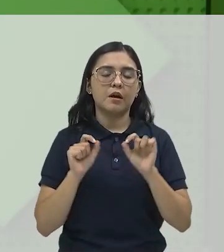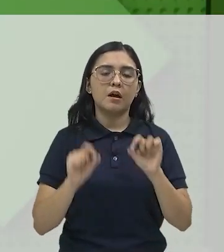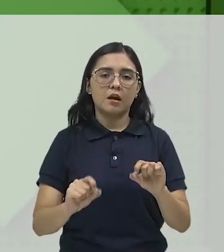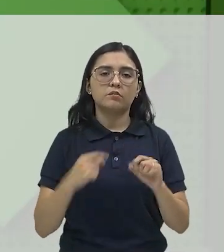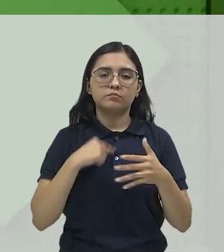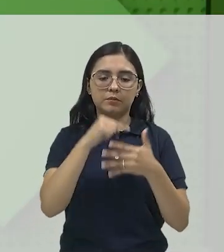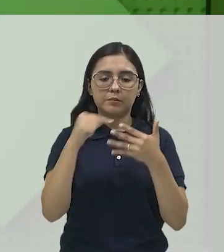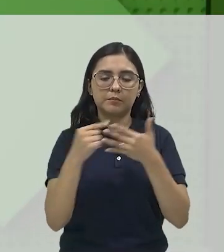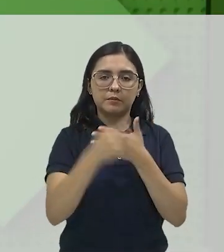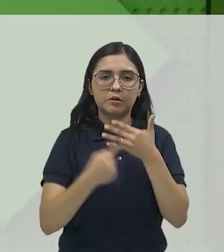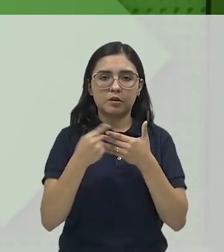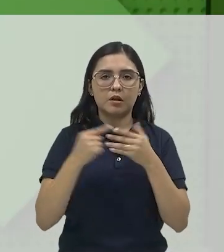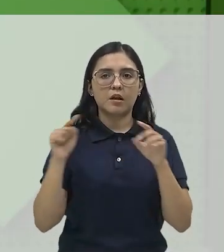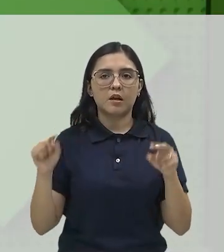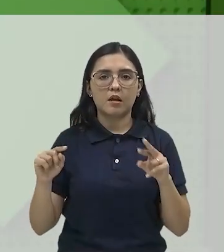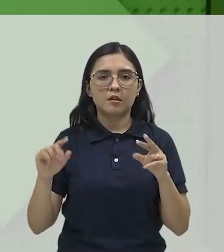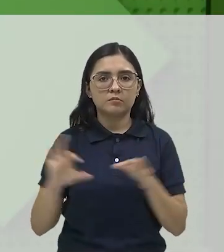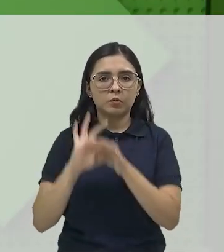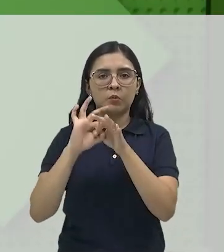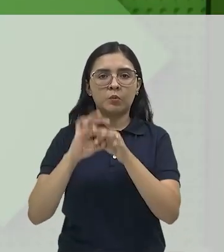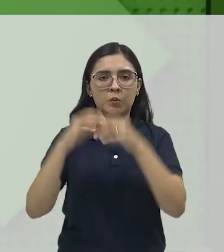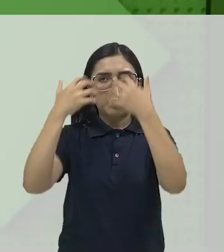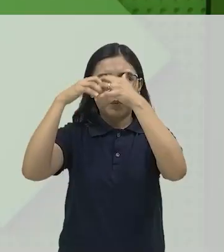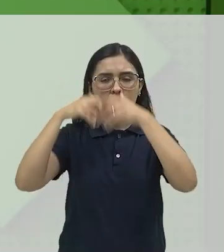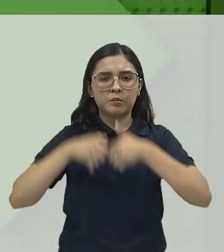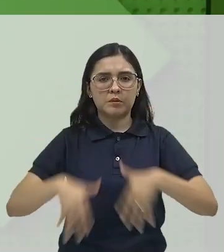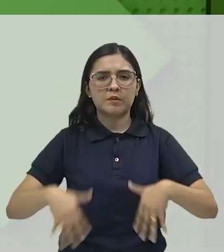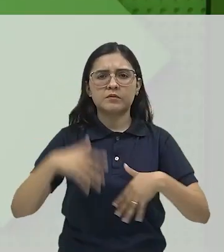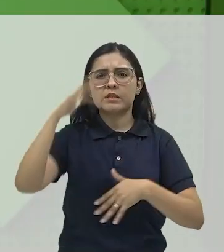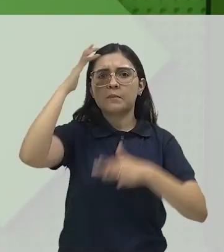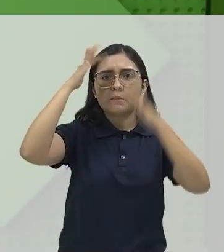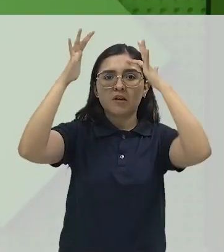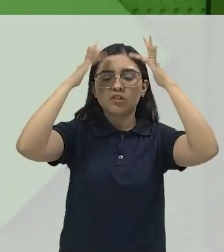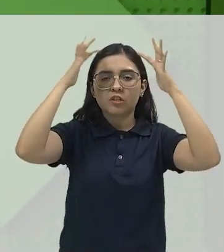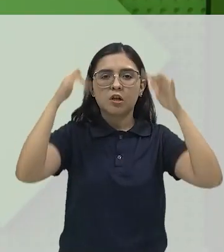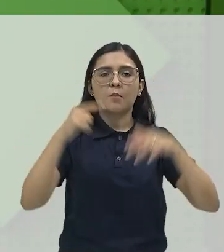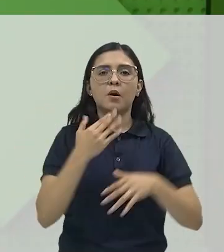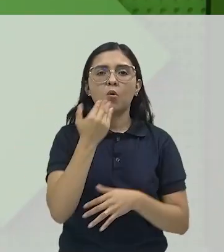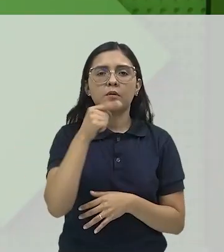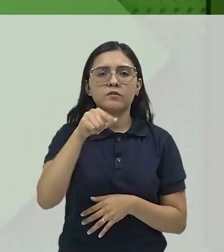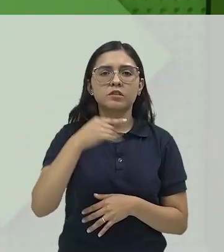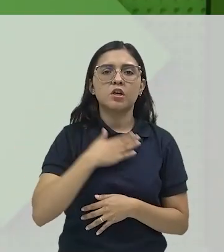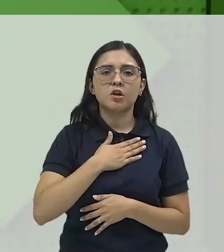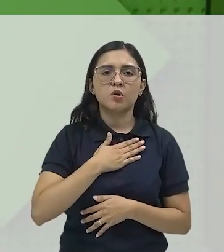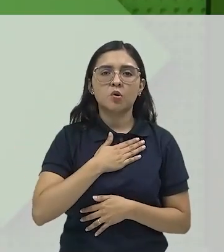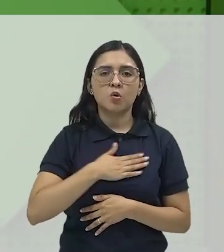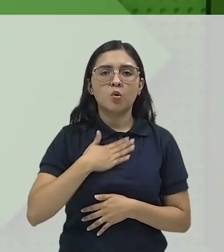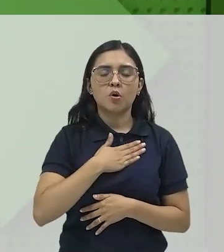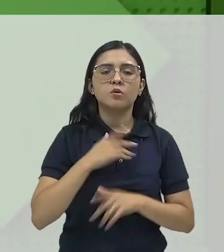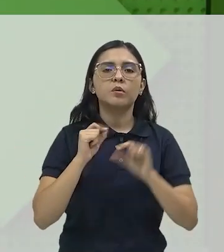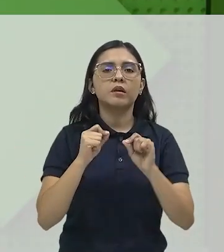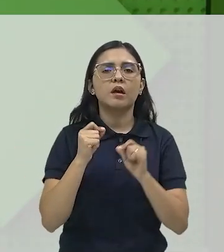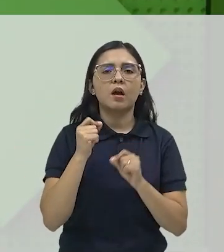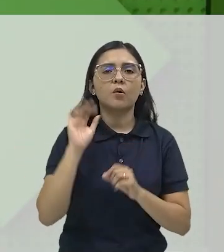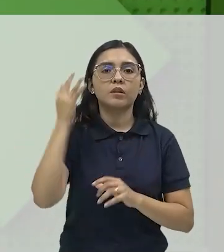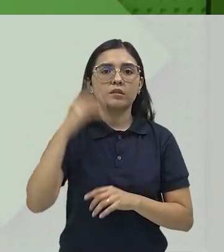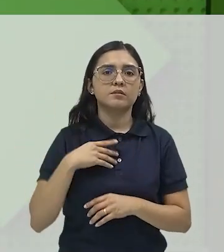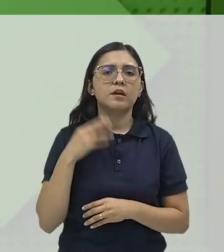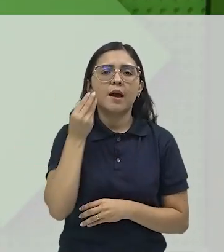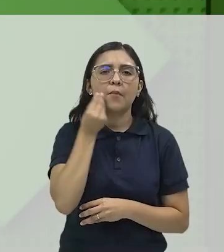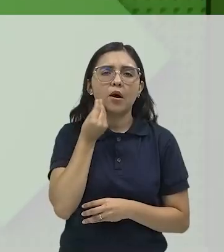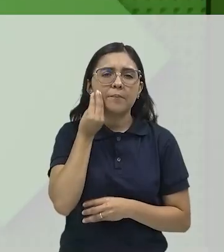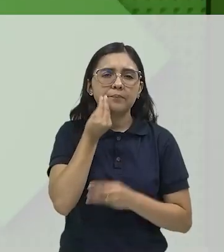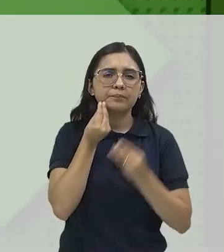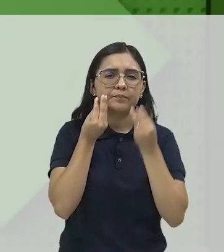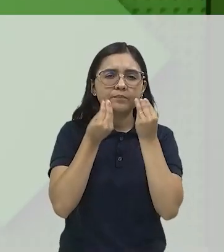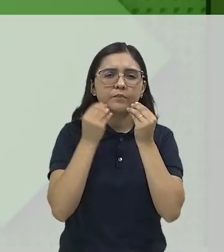ligado com o sistema nervoso, basta você imaginar uma comida que você gosta, que o que acontece com a sua boca? A boca